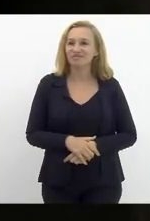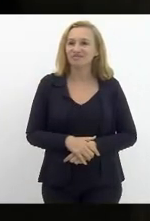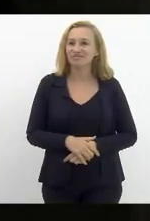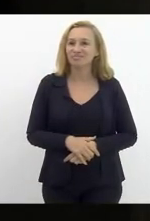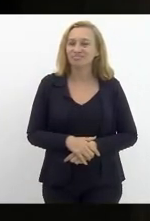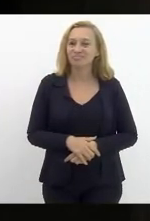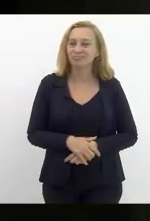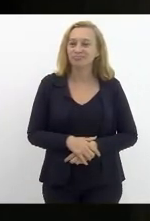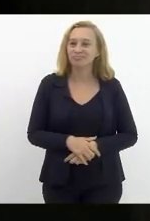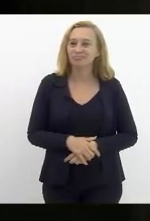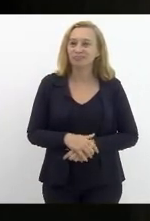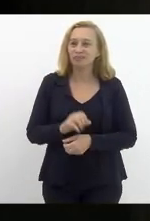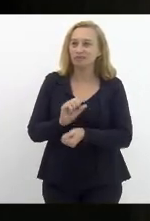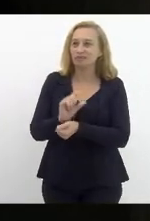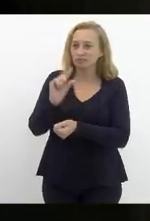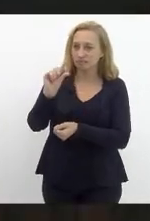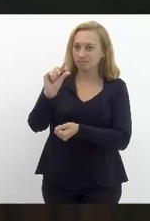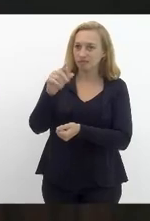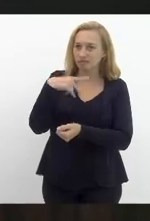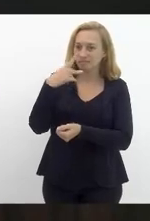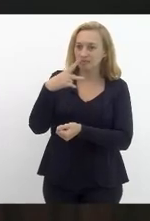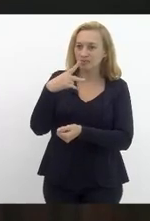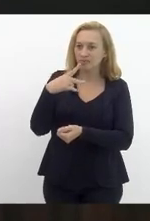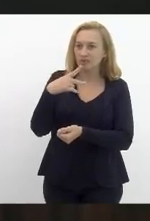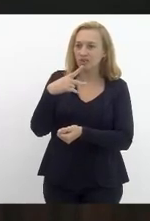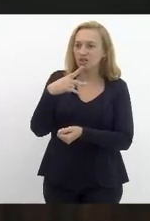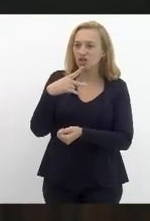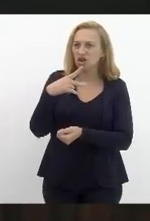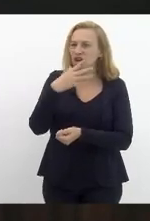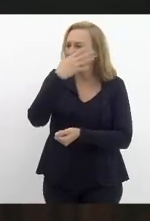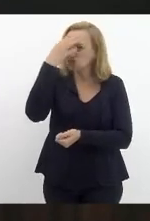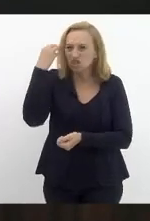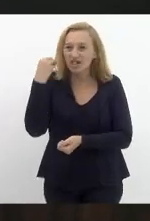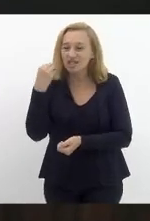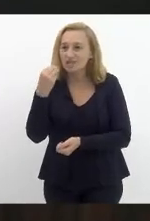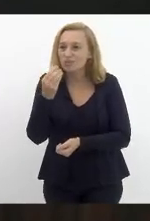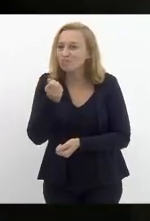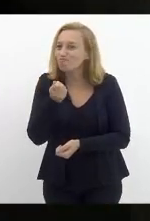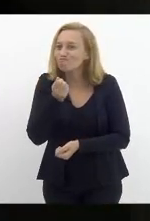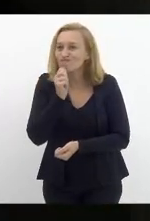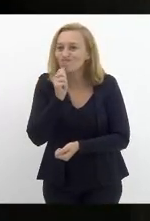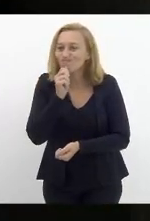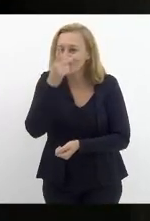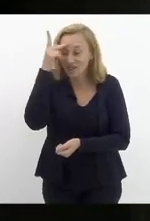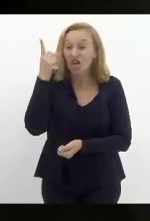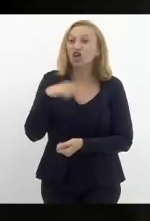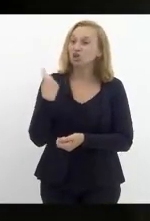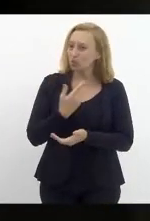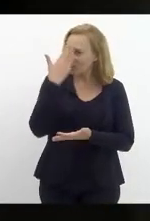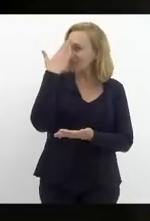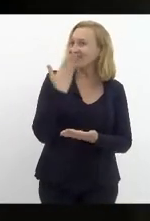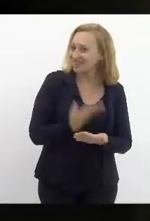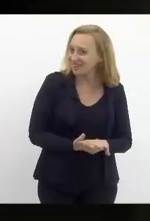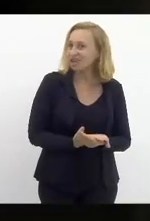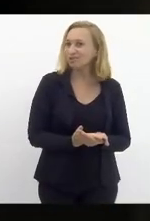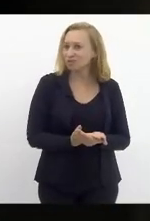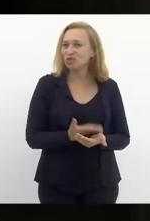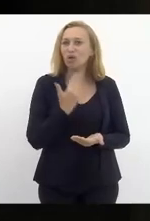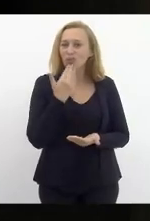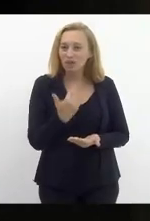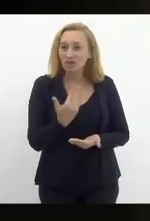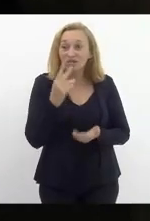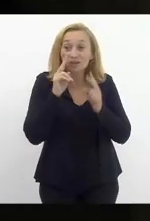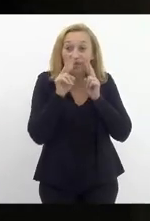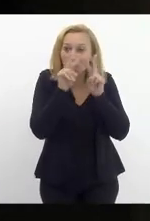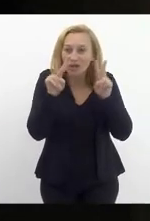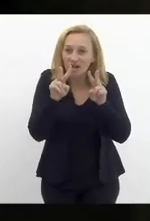só uma partezinha, só uma partezinha. Ninguém vai ficar para trás. E nós acreditamos nisso. Nós só pedimos esse